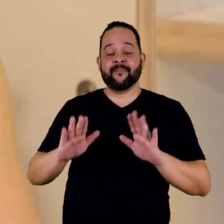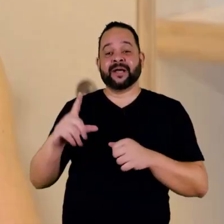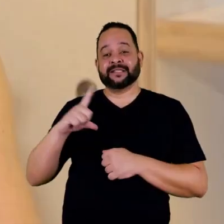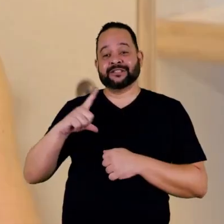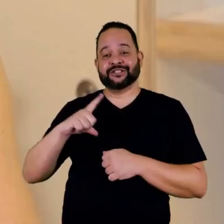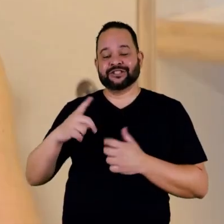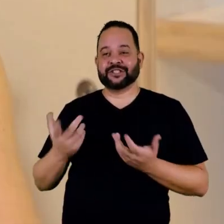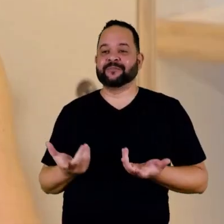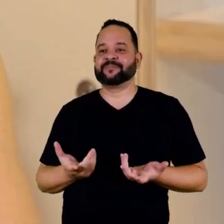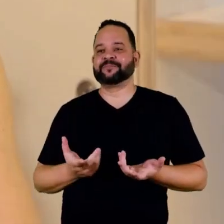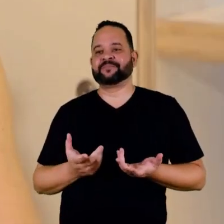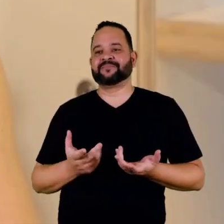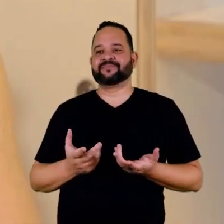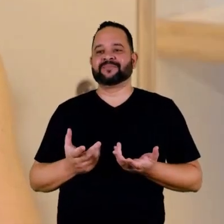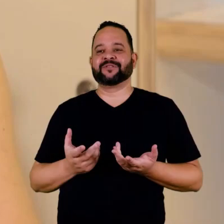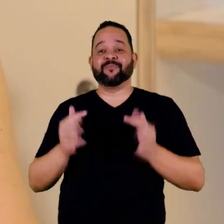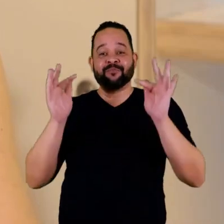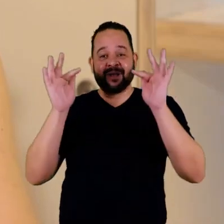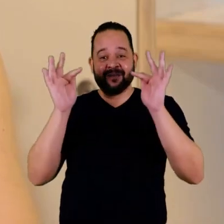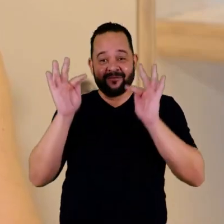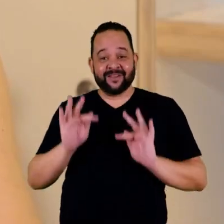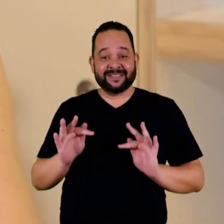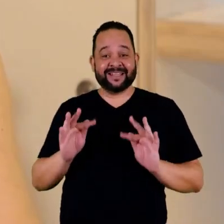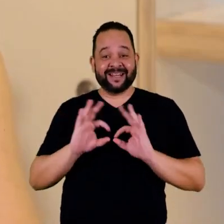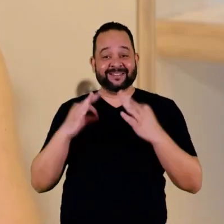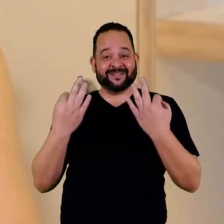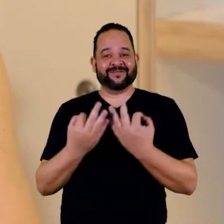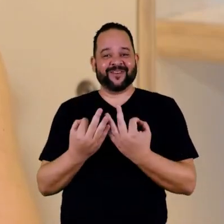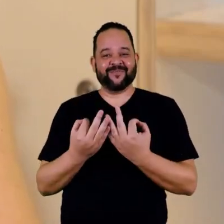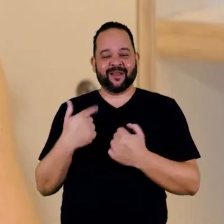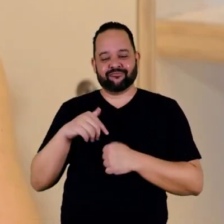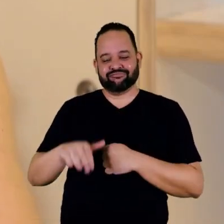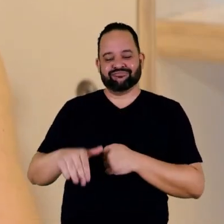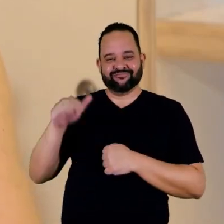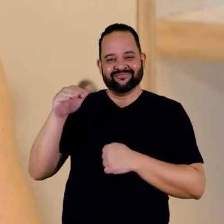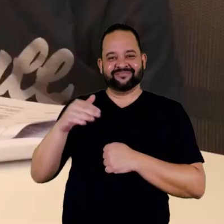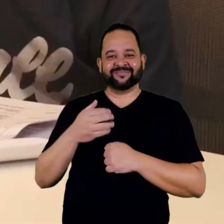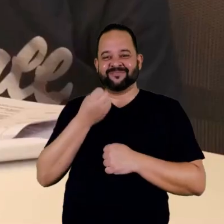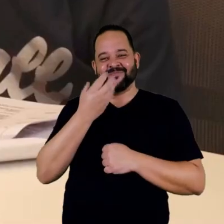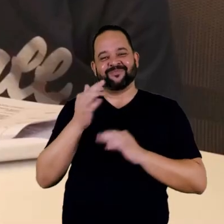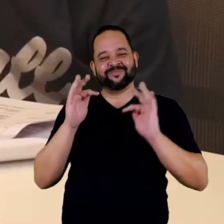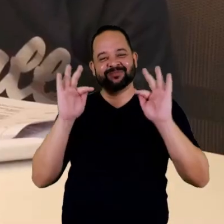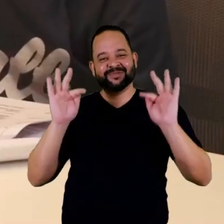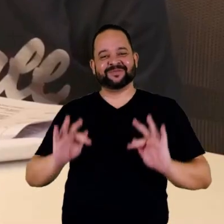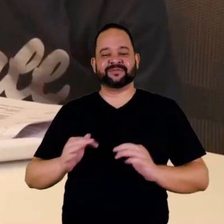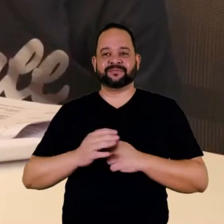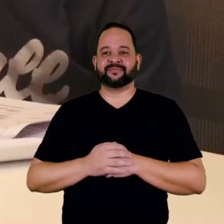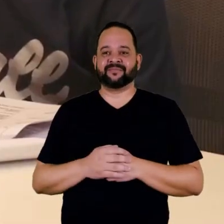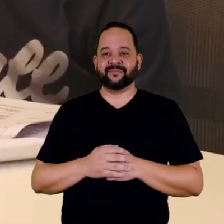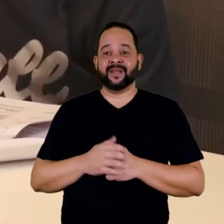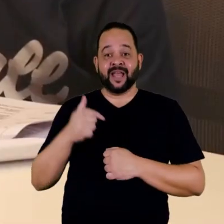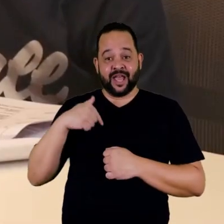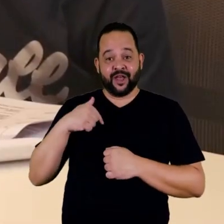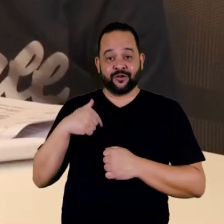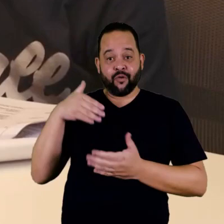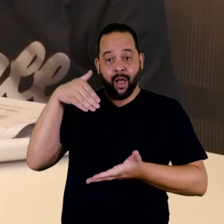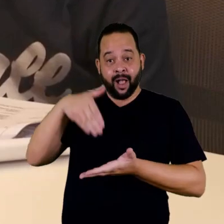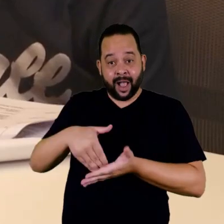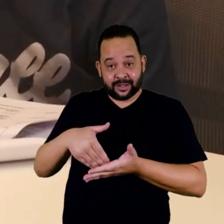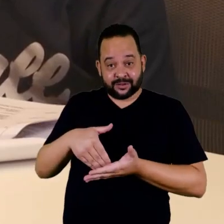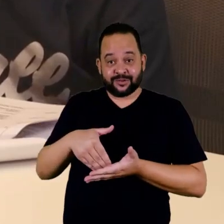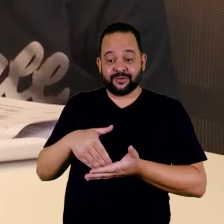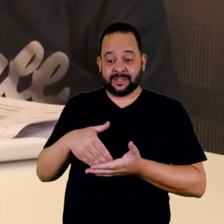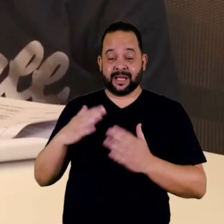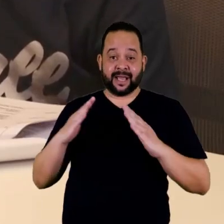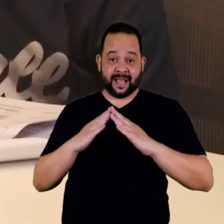gente tinha era foi uma infância bem feliz bem feliz e eu sou a mais nova em casa